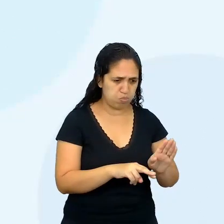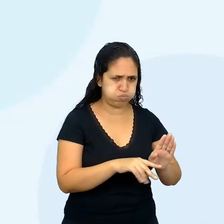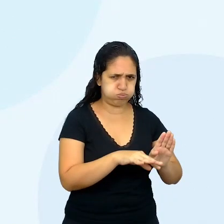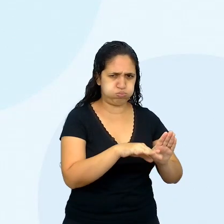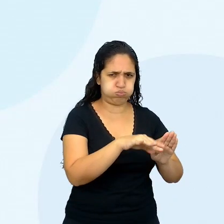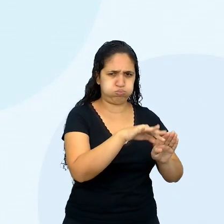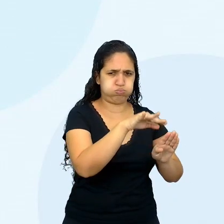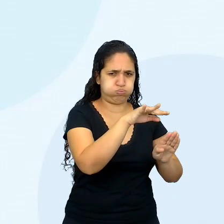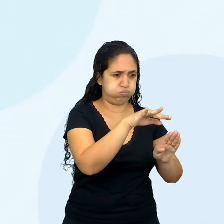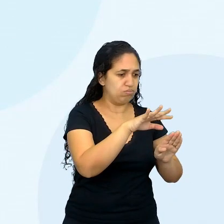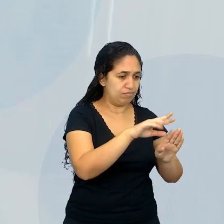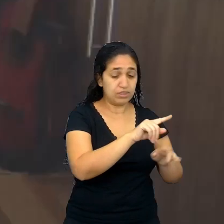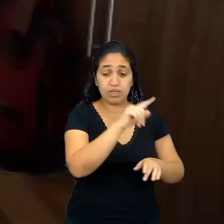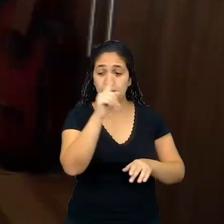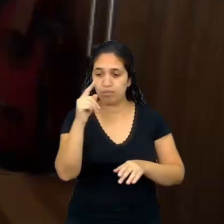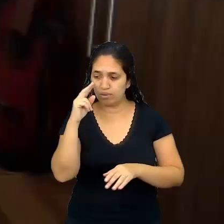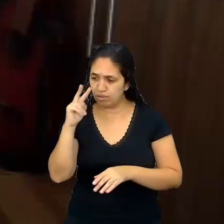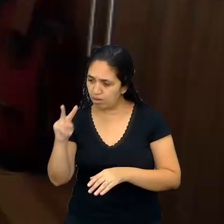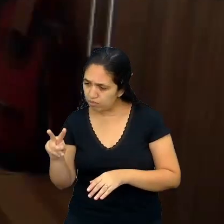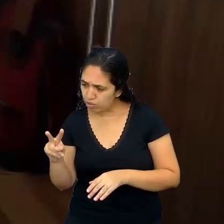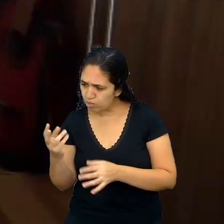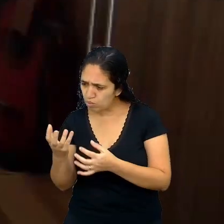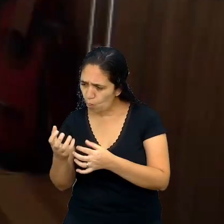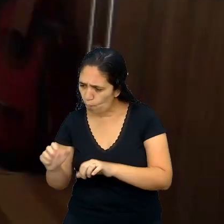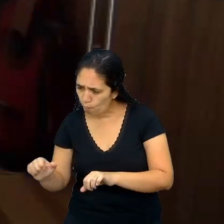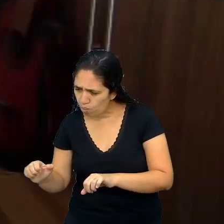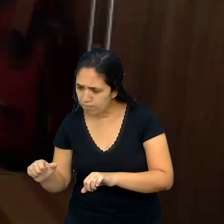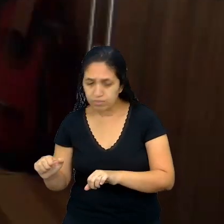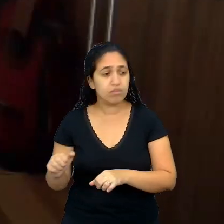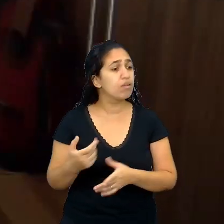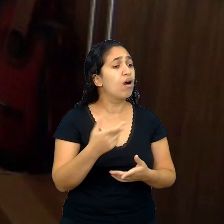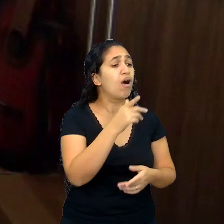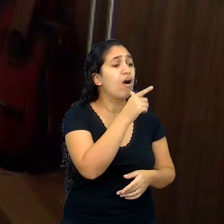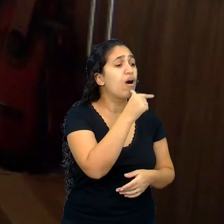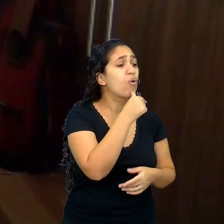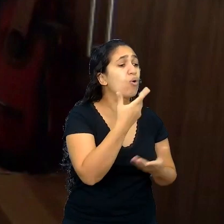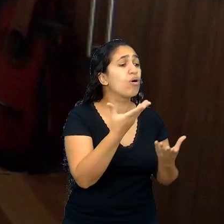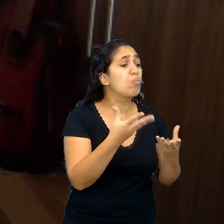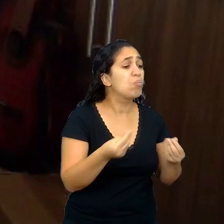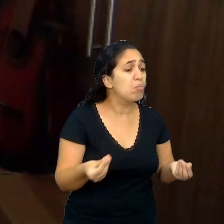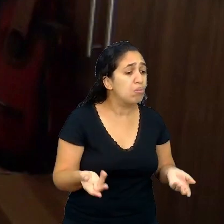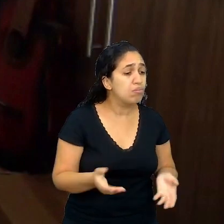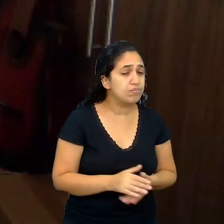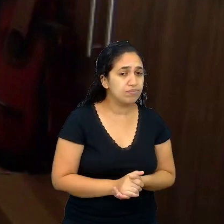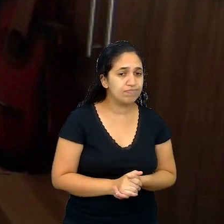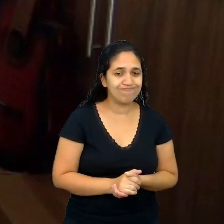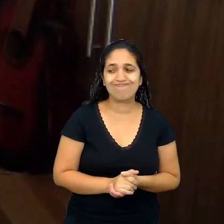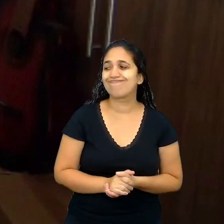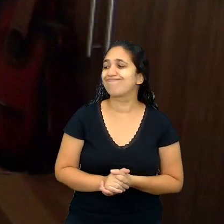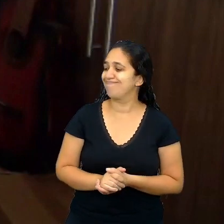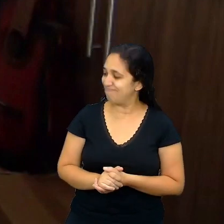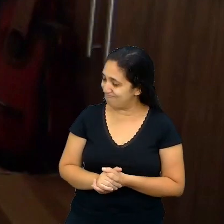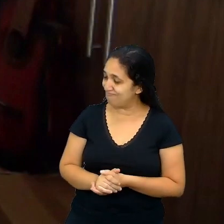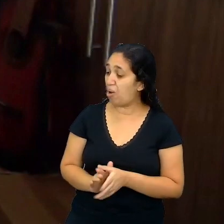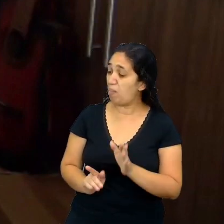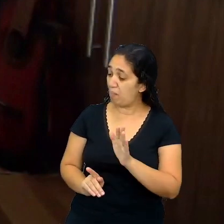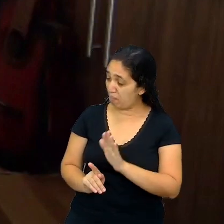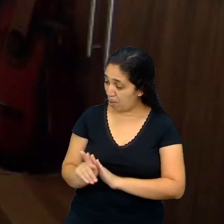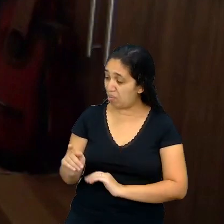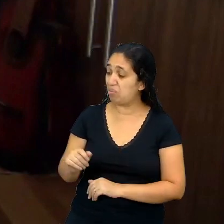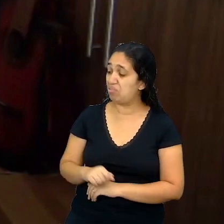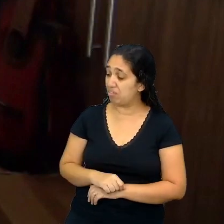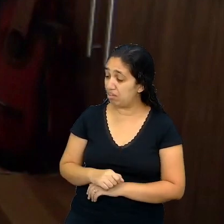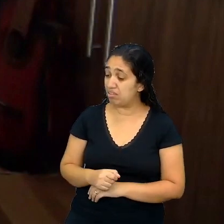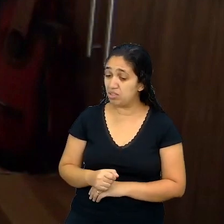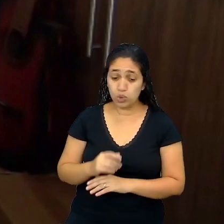represa nessa situação, né? Ele virou para mim e falou, nossa, papai, cadê a água? Eu falei, boa pergunta, filho, para onde que